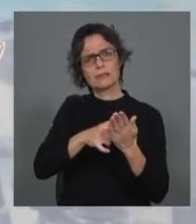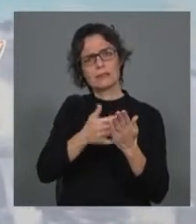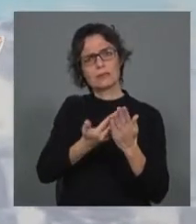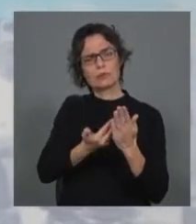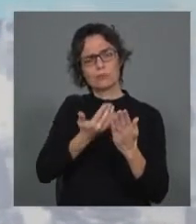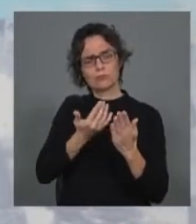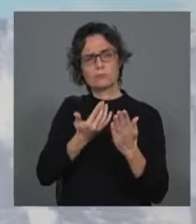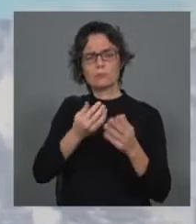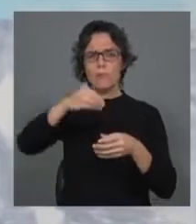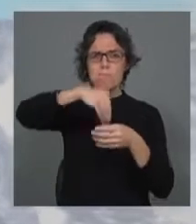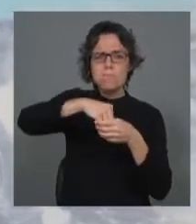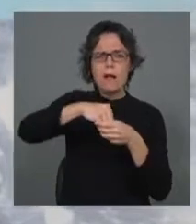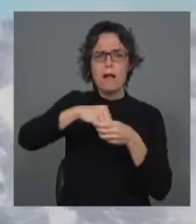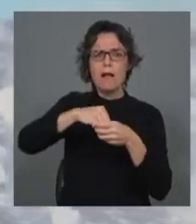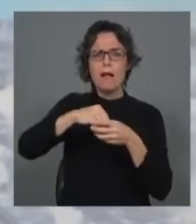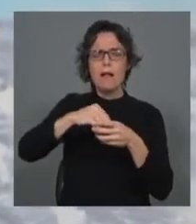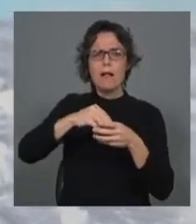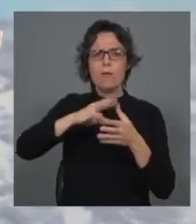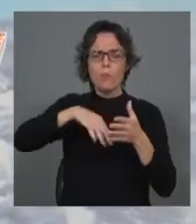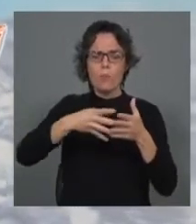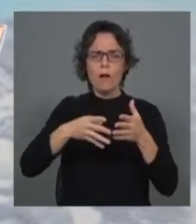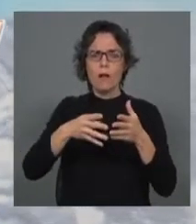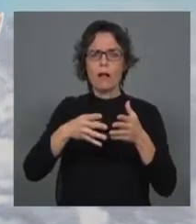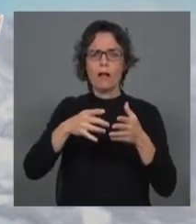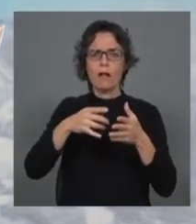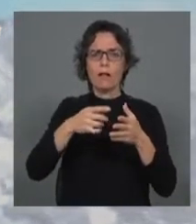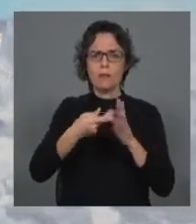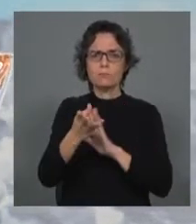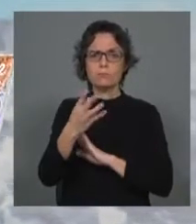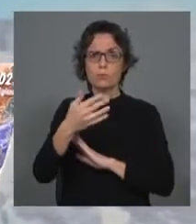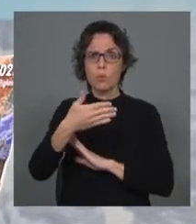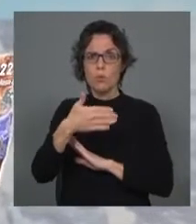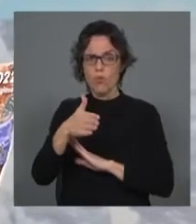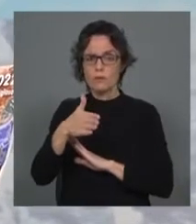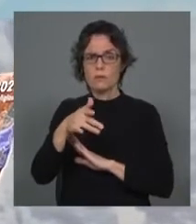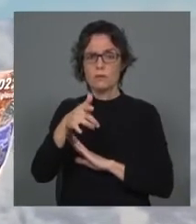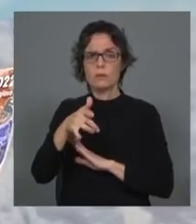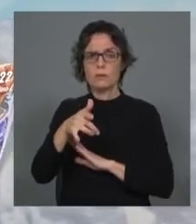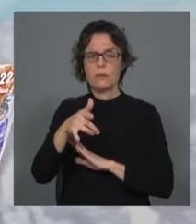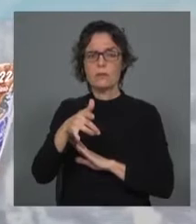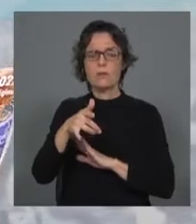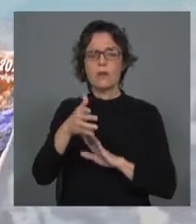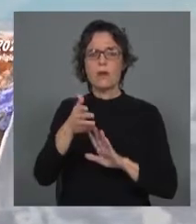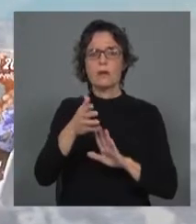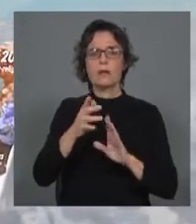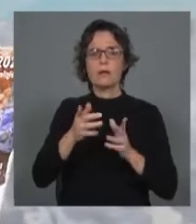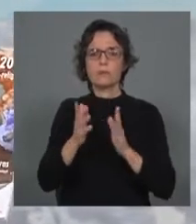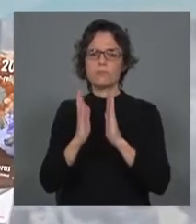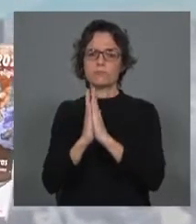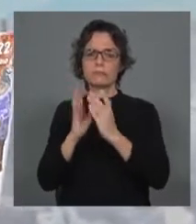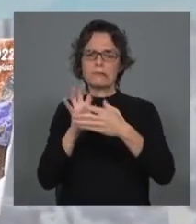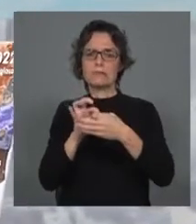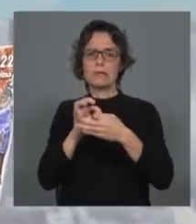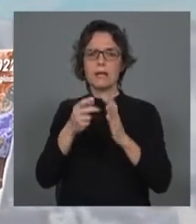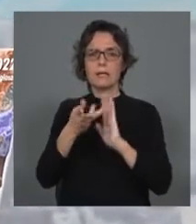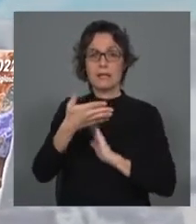11 calendários que se reúnem aqui a partir das indicações de 7 confissões religiosas. É isso que está aqui dentro